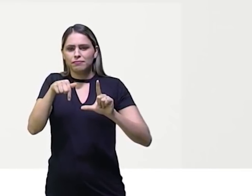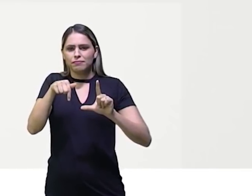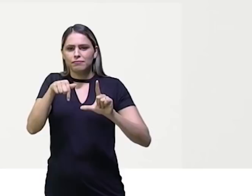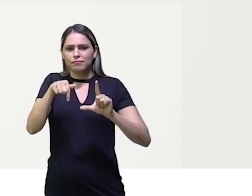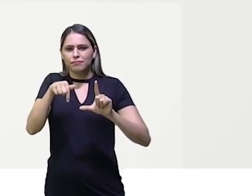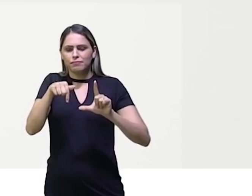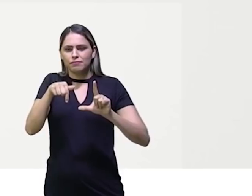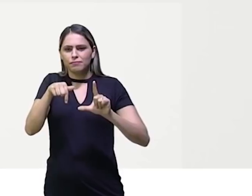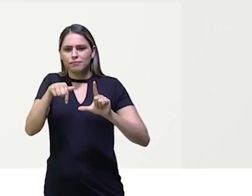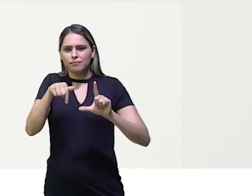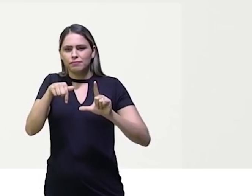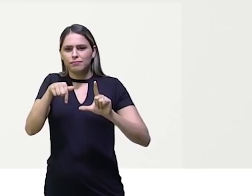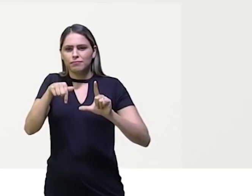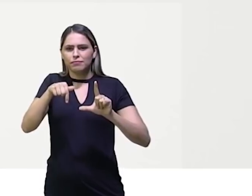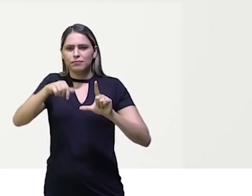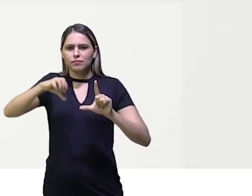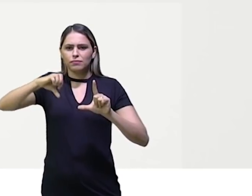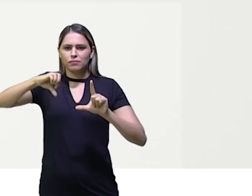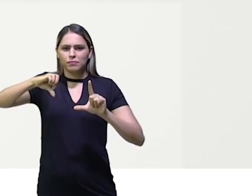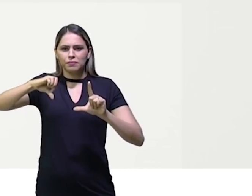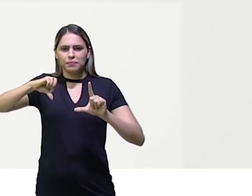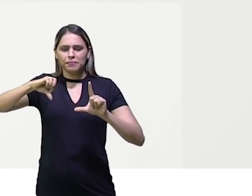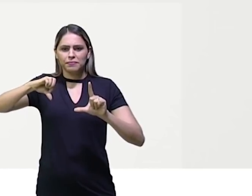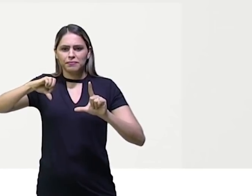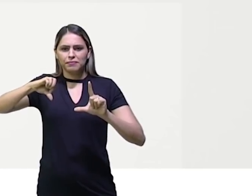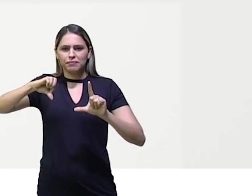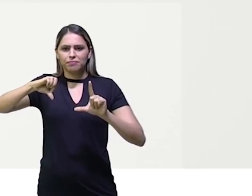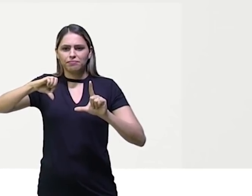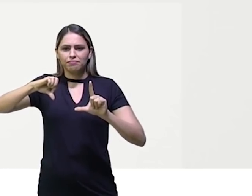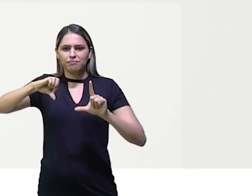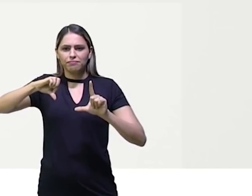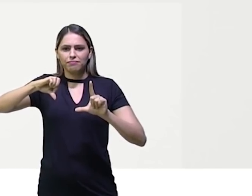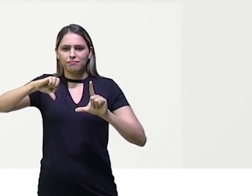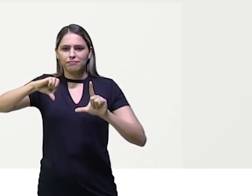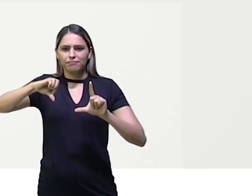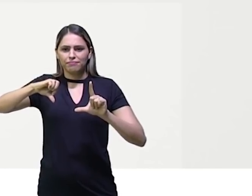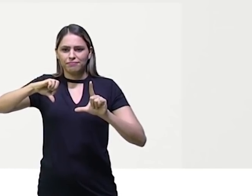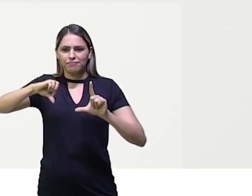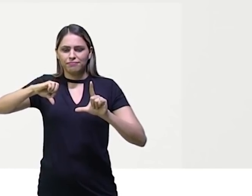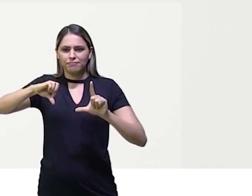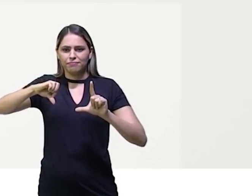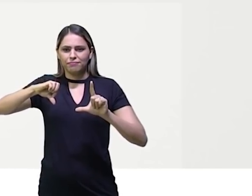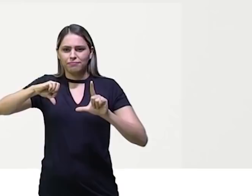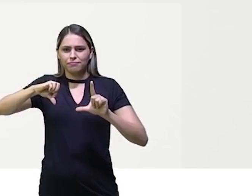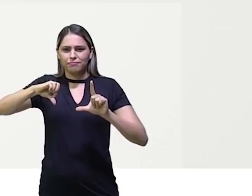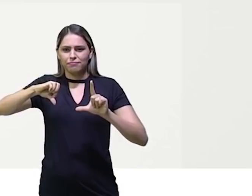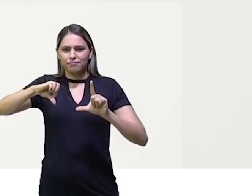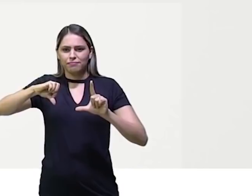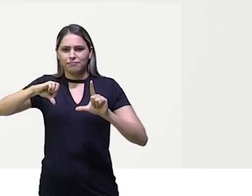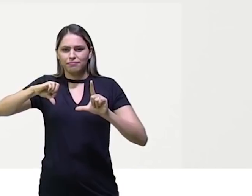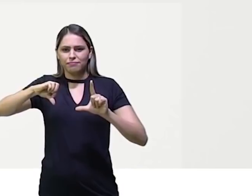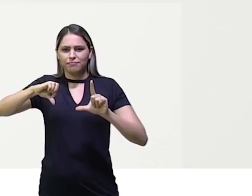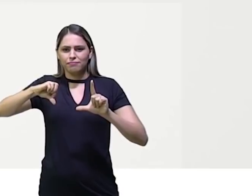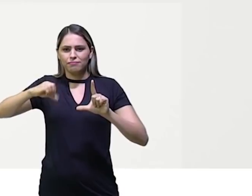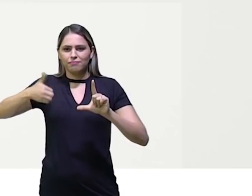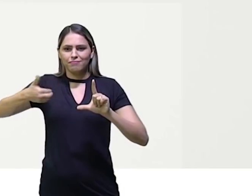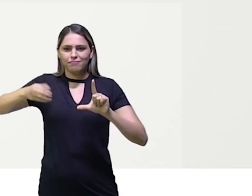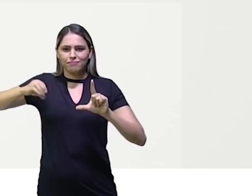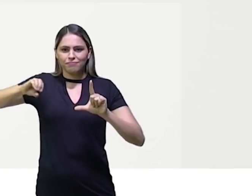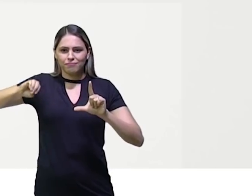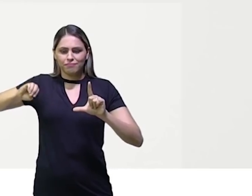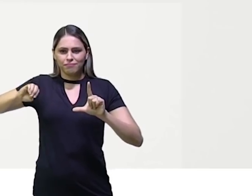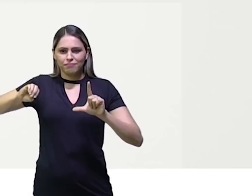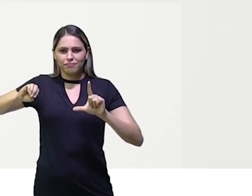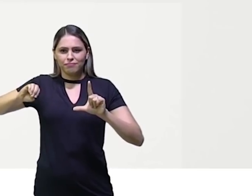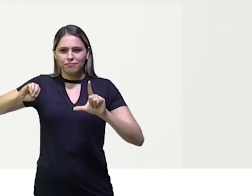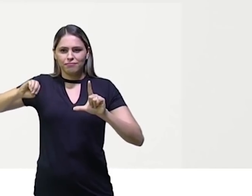Encontramos, depois do 7, o 9. Depois do 9, o